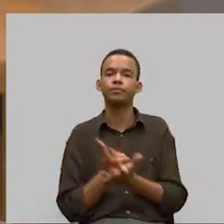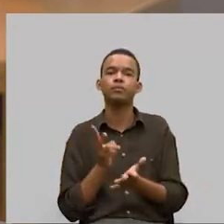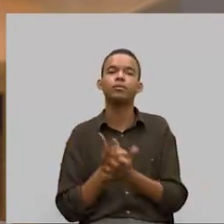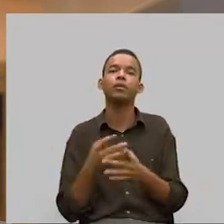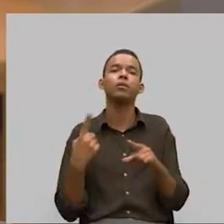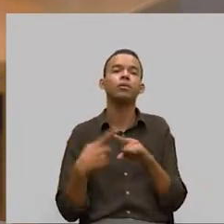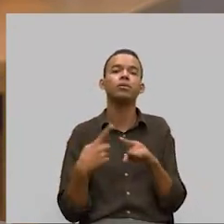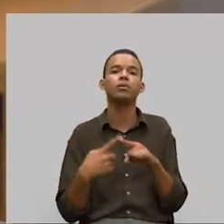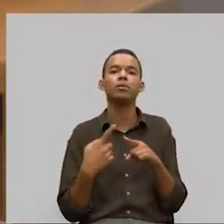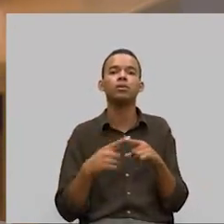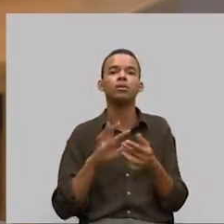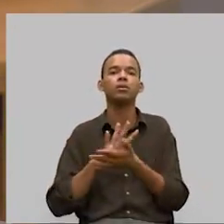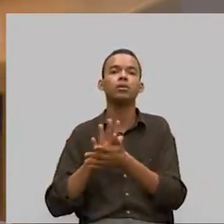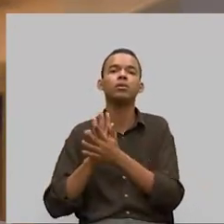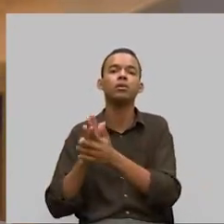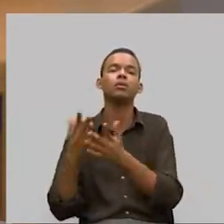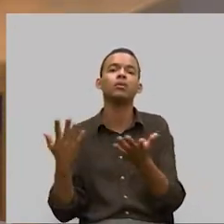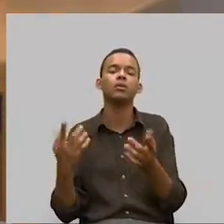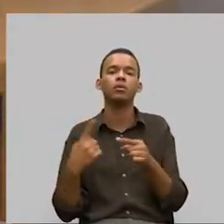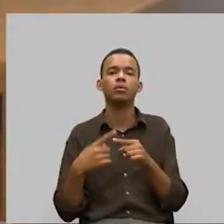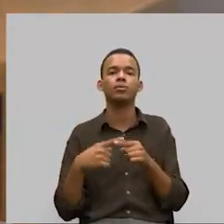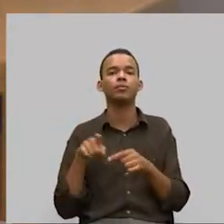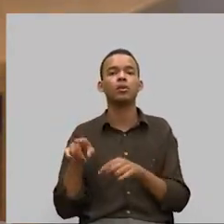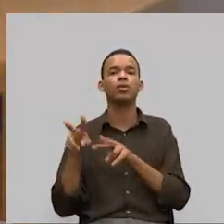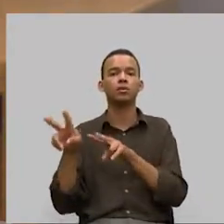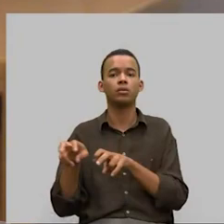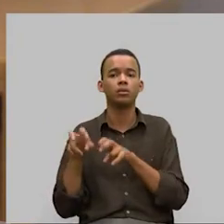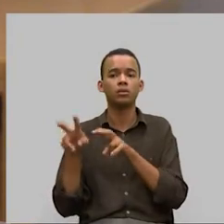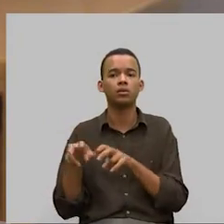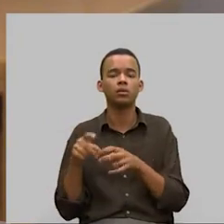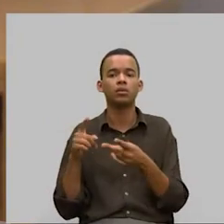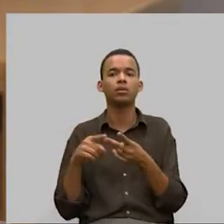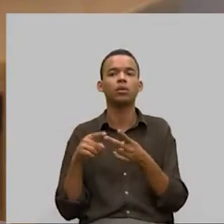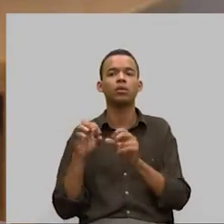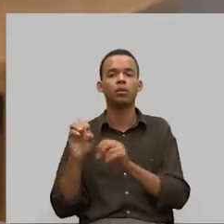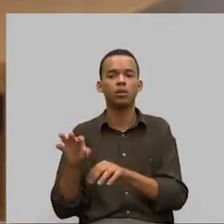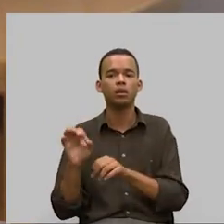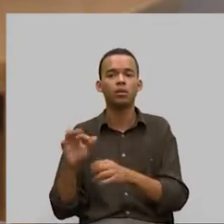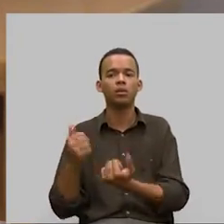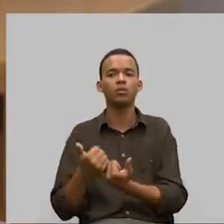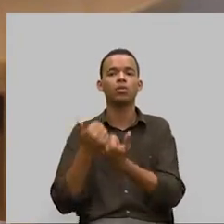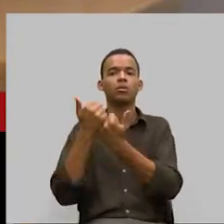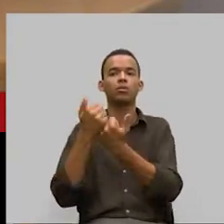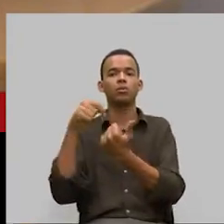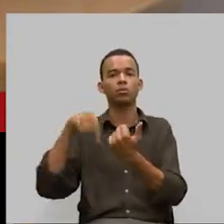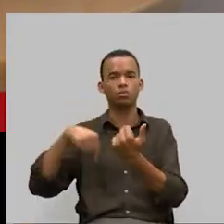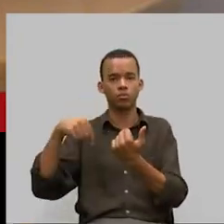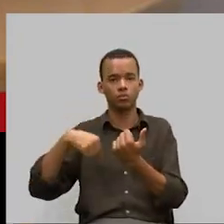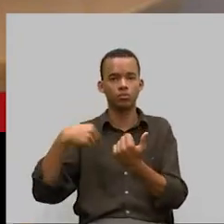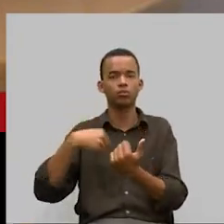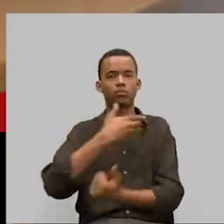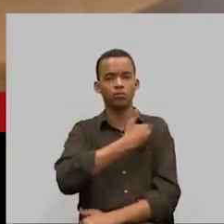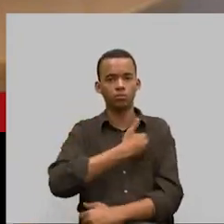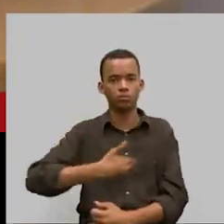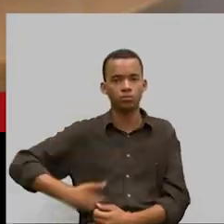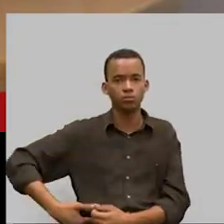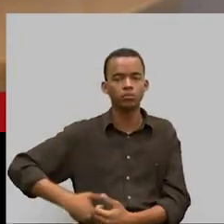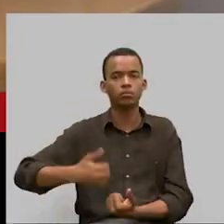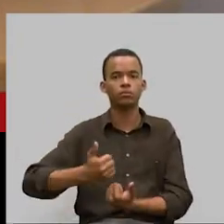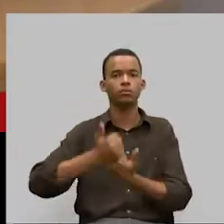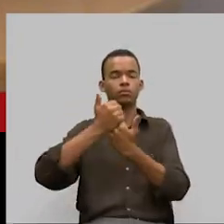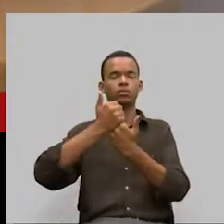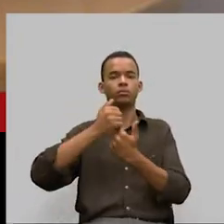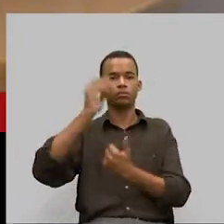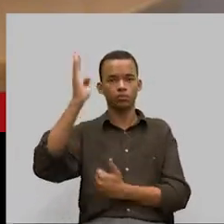porquê disso porque se a agricultura e a educação são Pilares fundamentais na construção desse